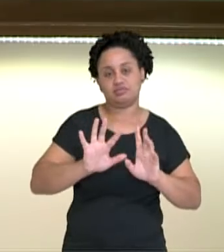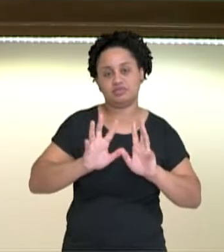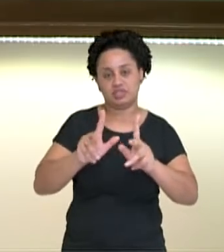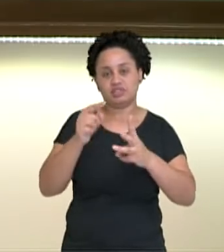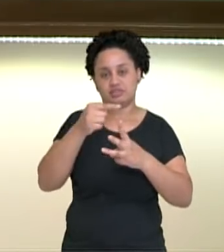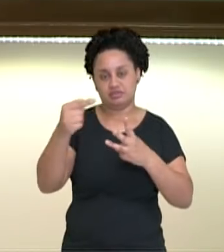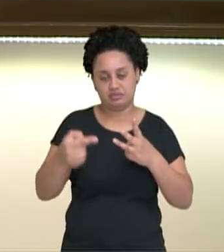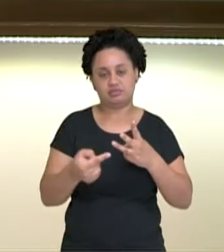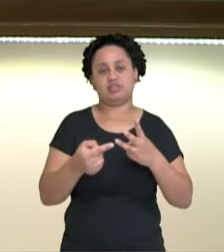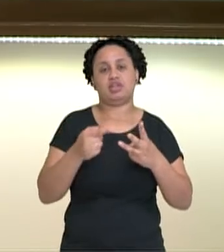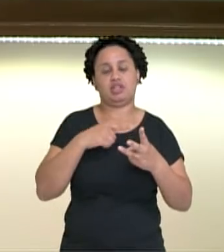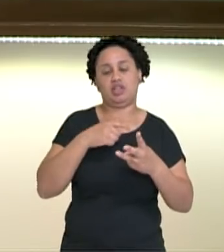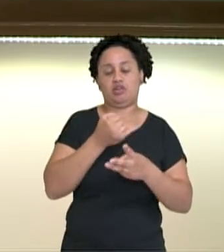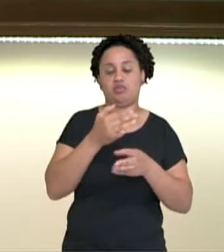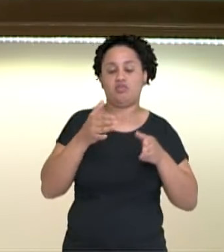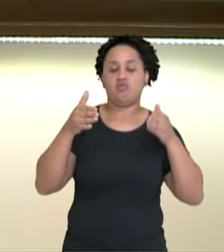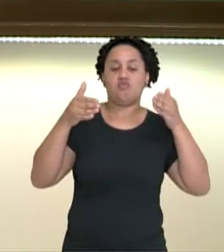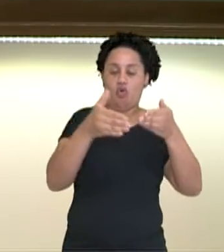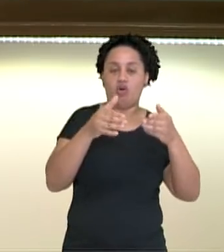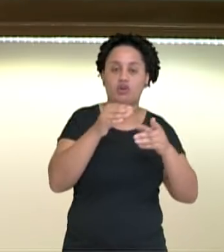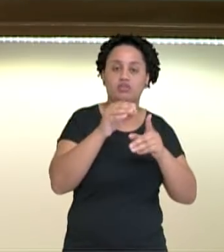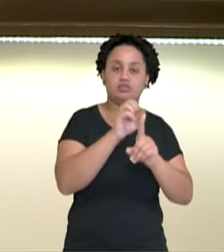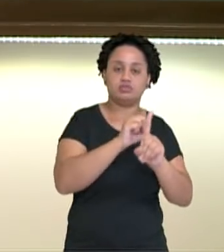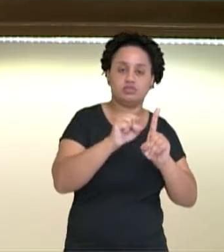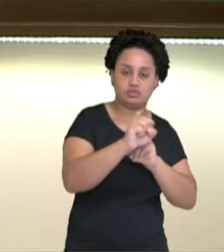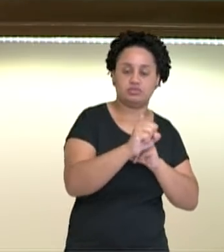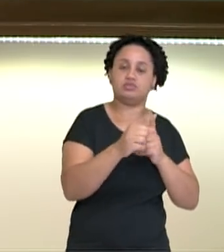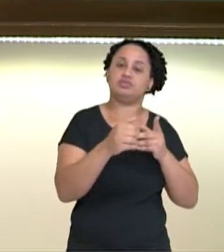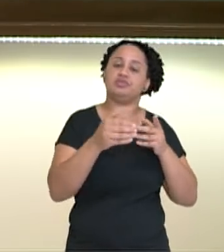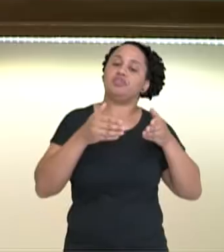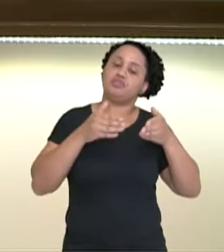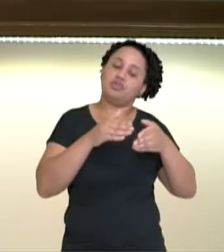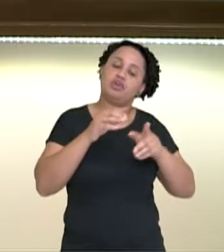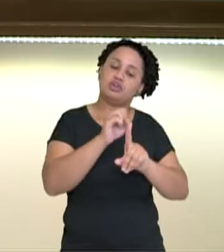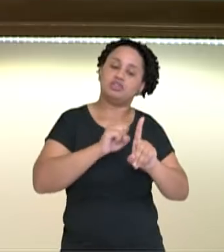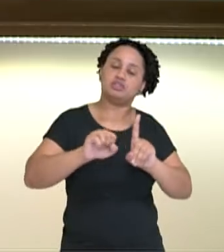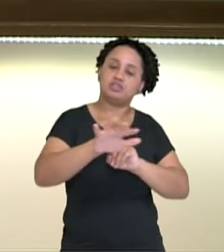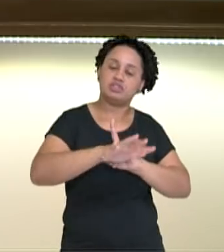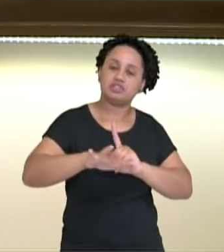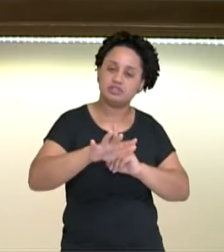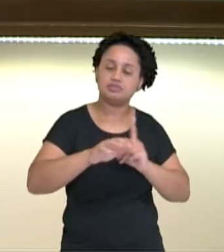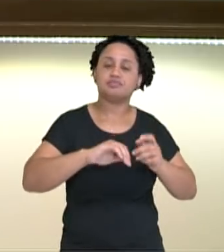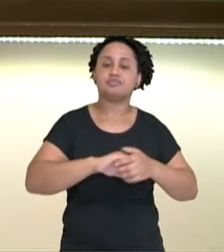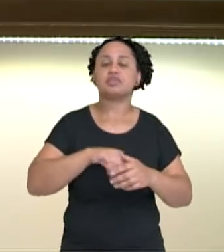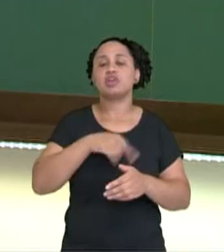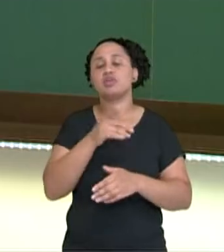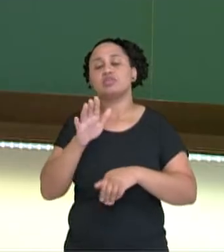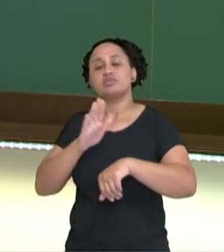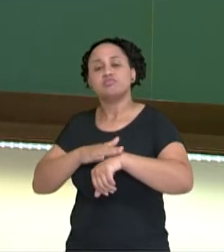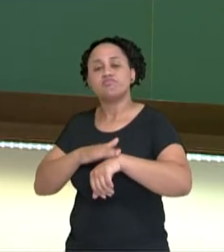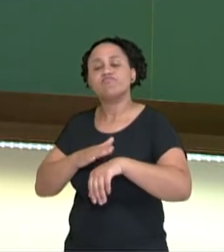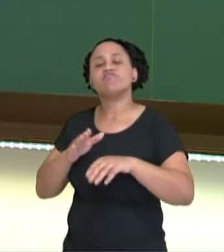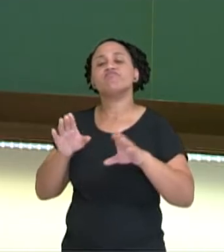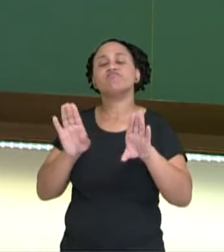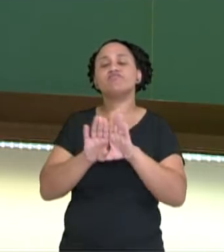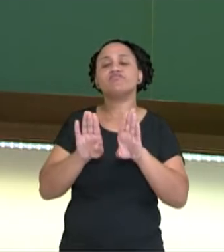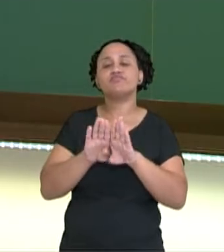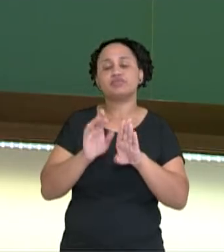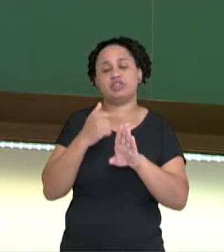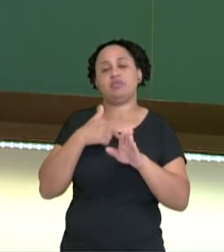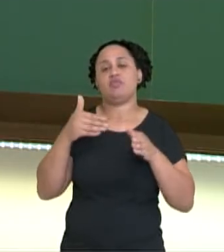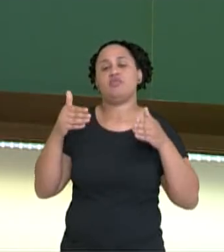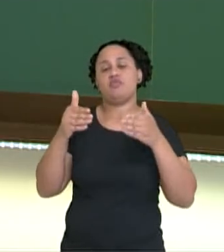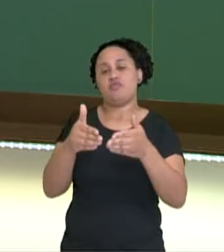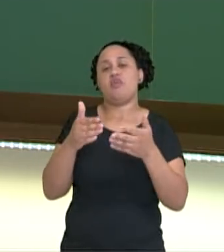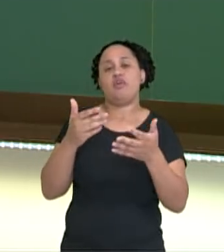uma sociologia mais pura, voltado a, digamos, a sociedade ocidental. Em outros momentos, a gente verá mais